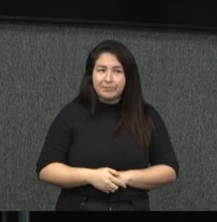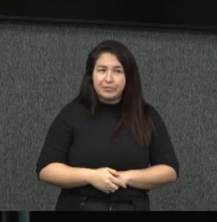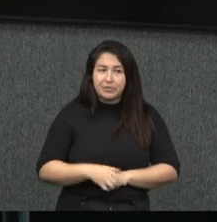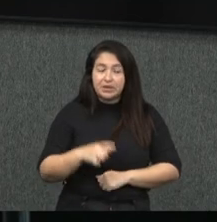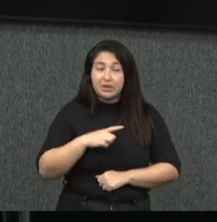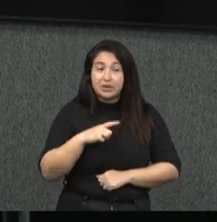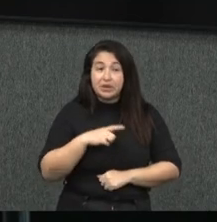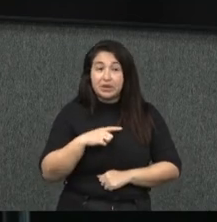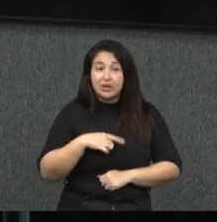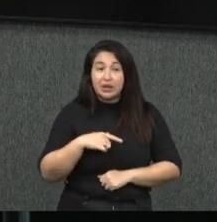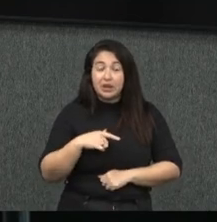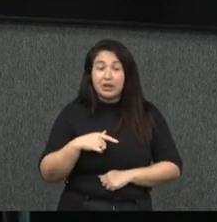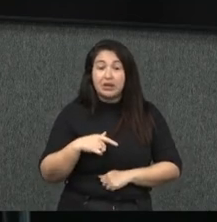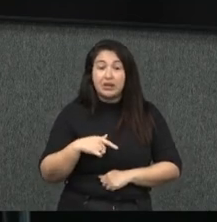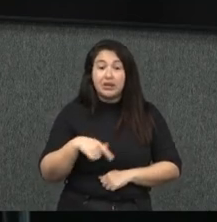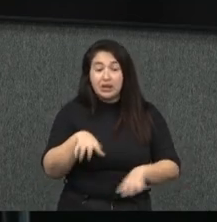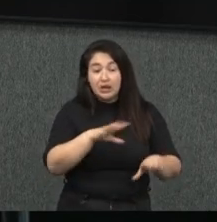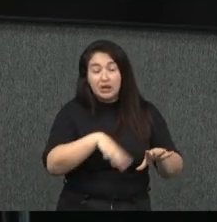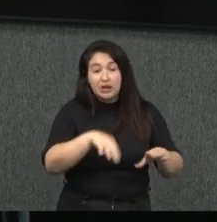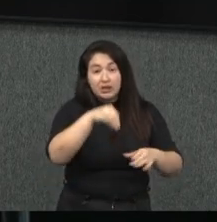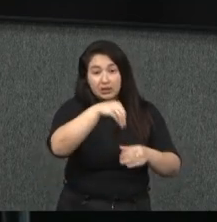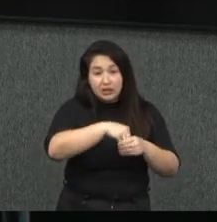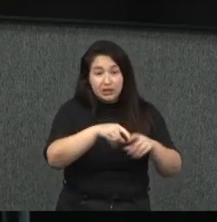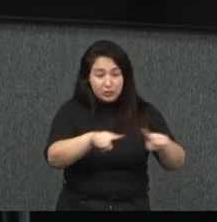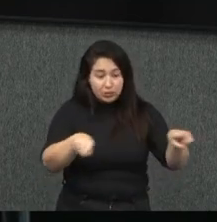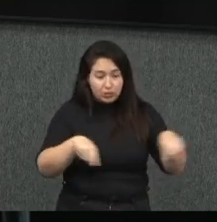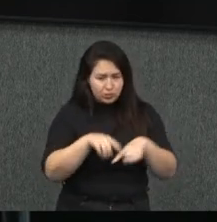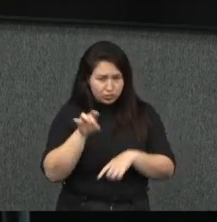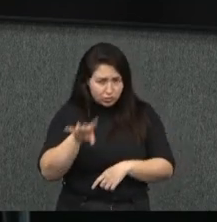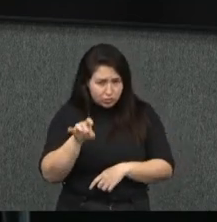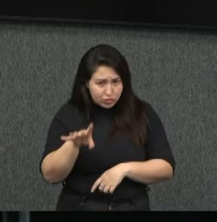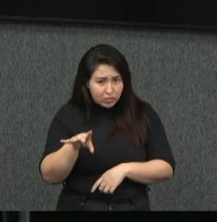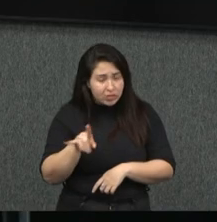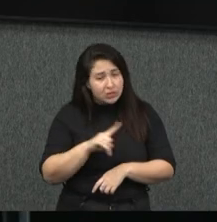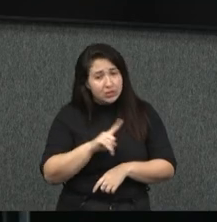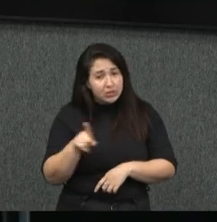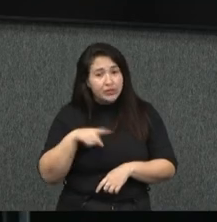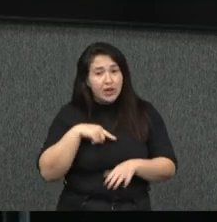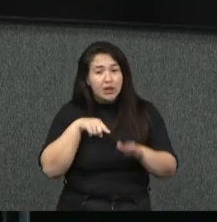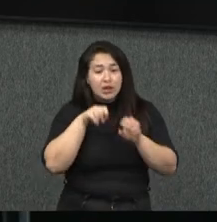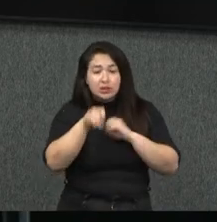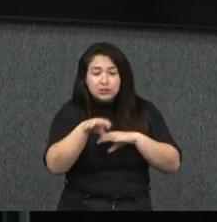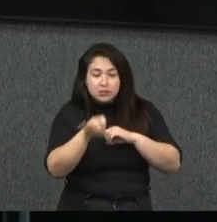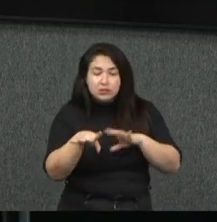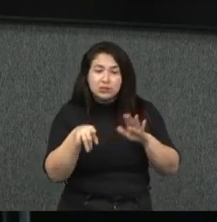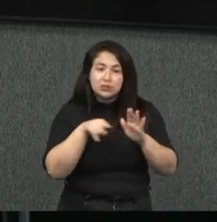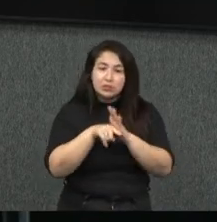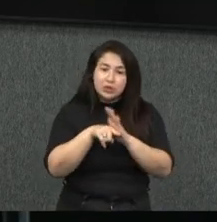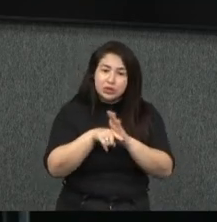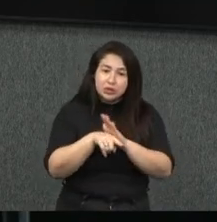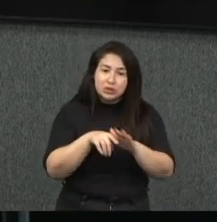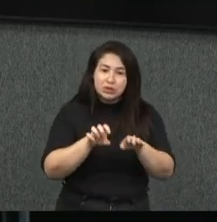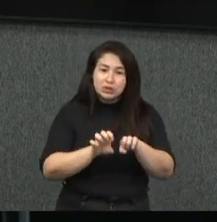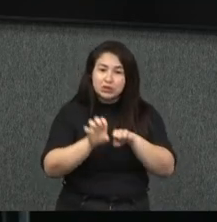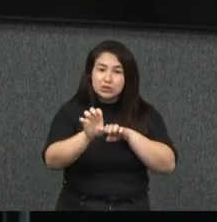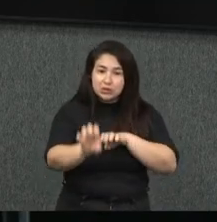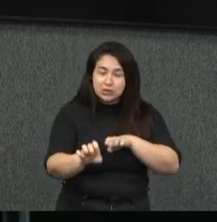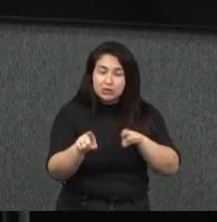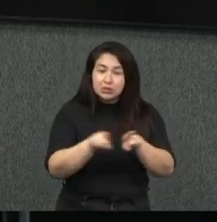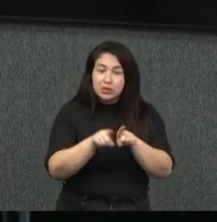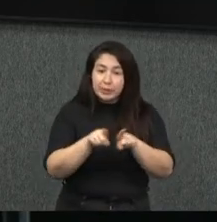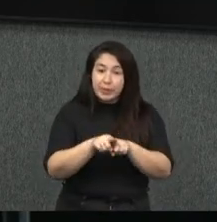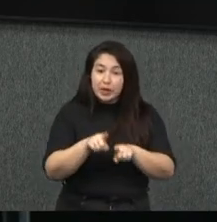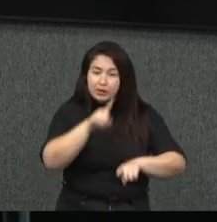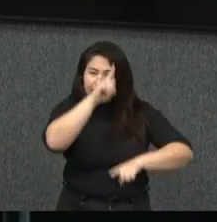do que está na sala de aula. Nós temos, além do ensino, a pesquisa, a extensão e a inovação,